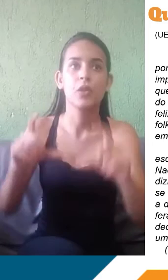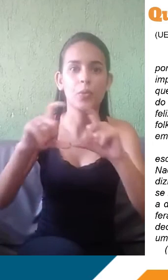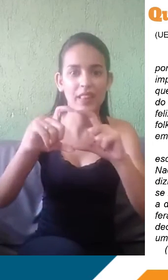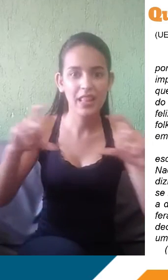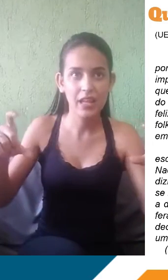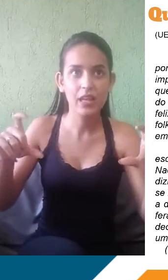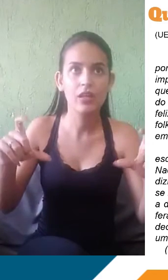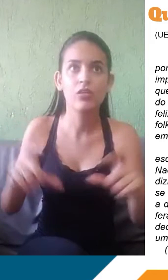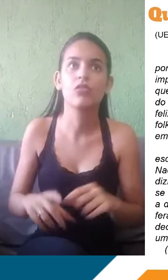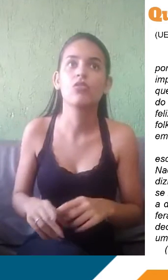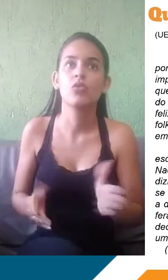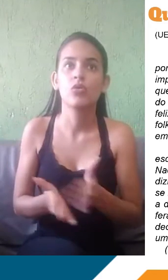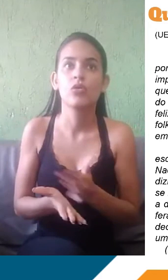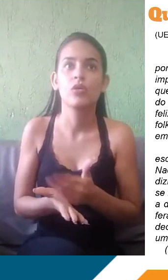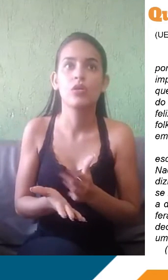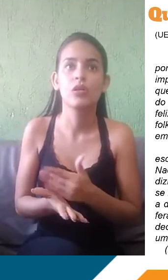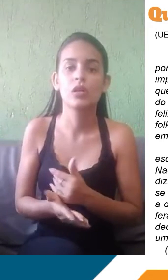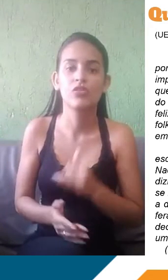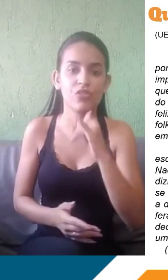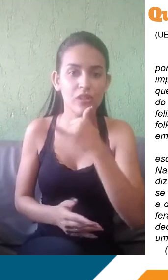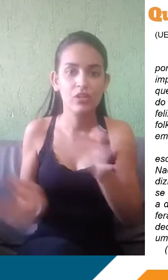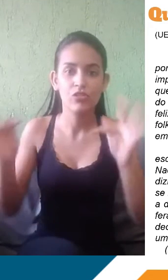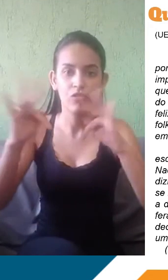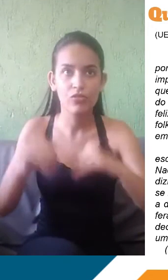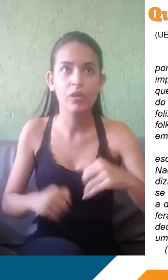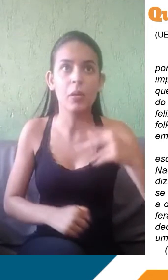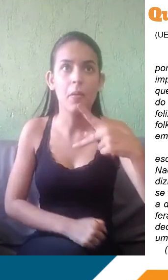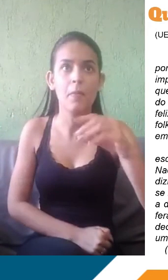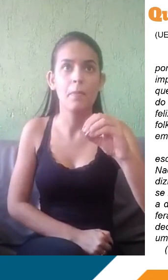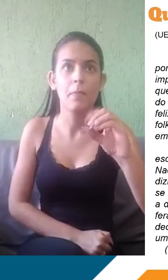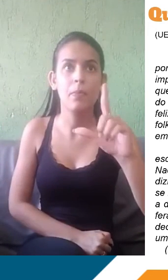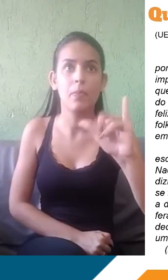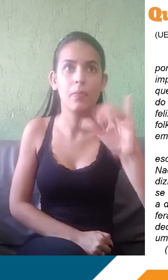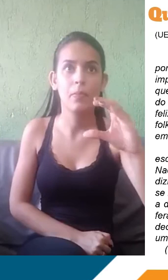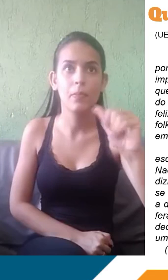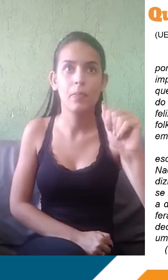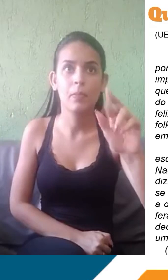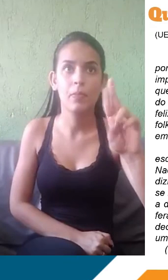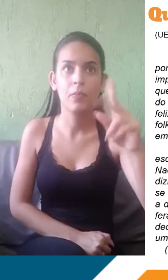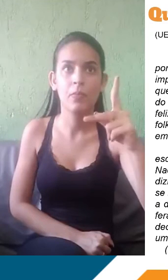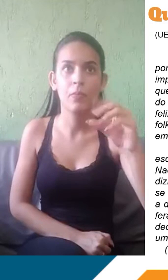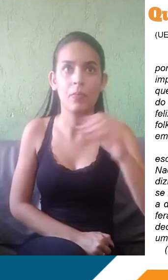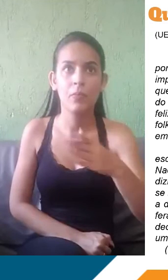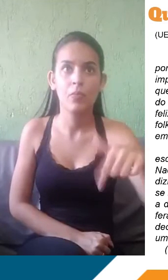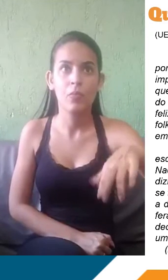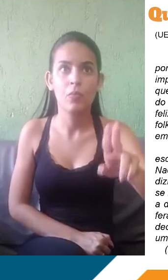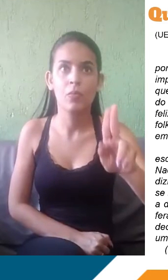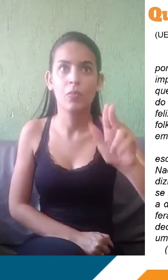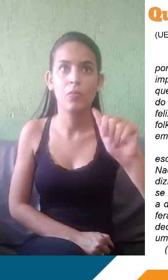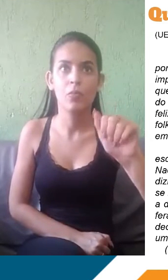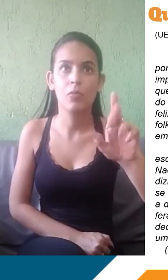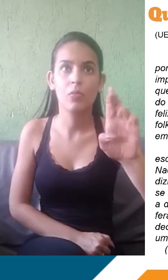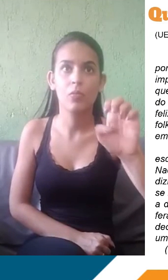Quaresma. Vamos à questão. O personagem Policarpo Quaresma, no trecho acima, se encontra